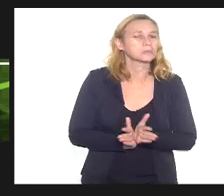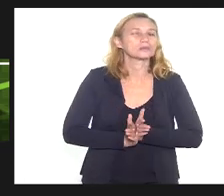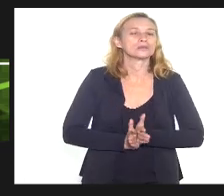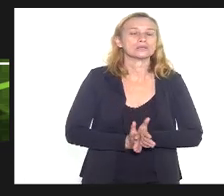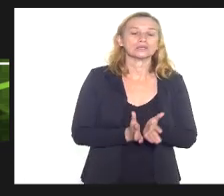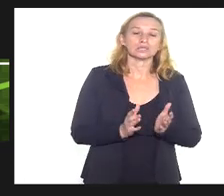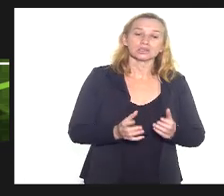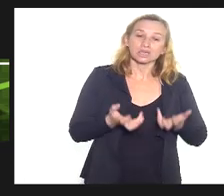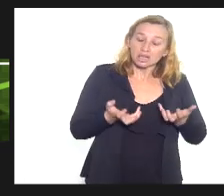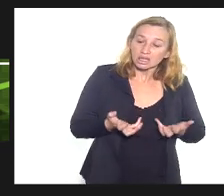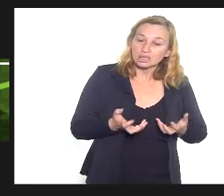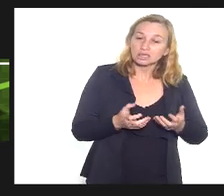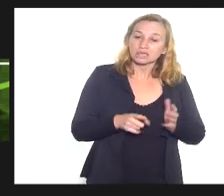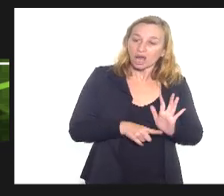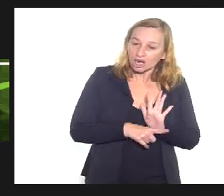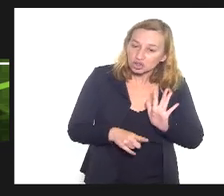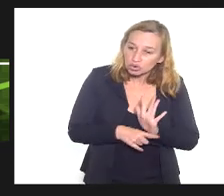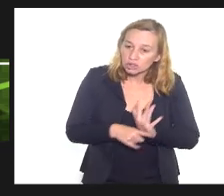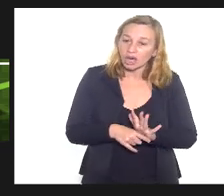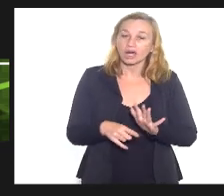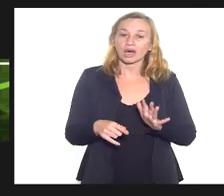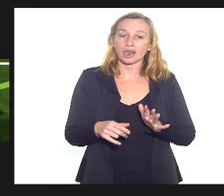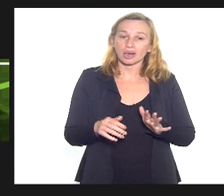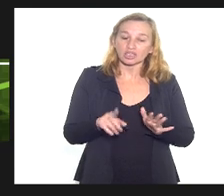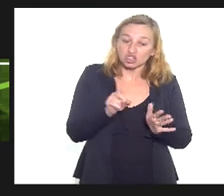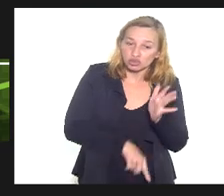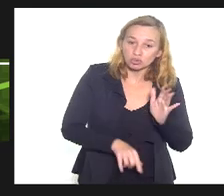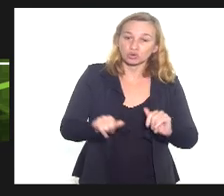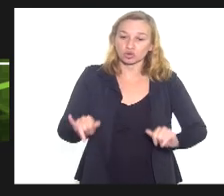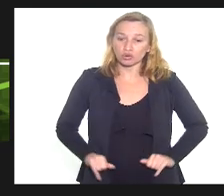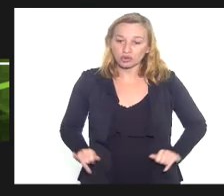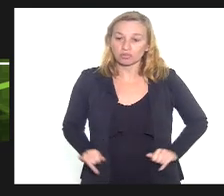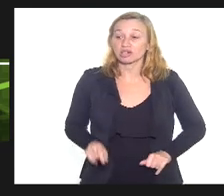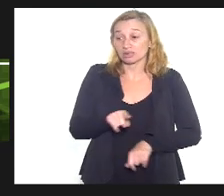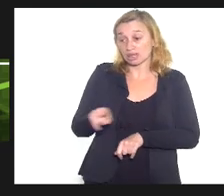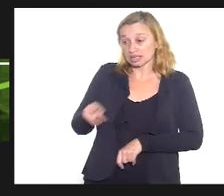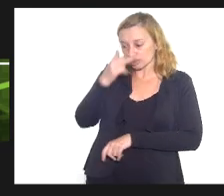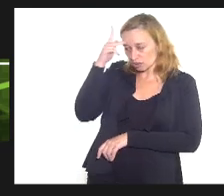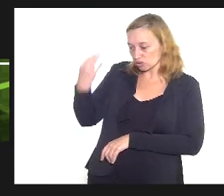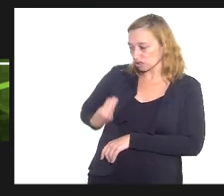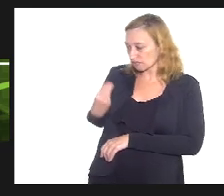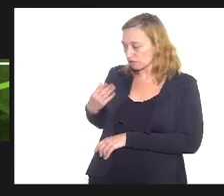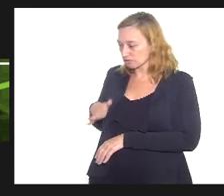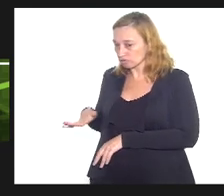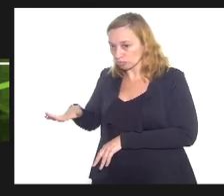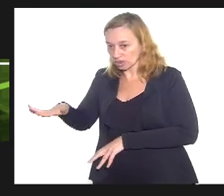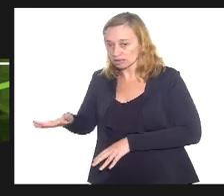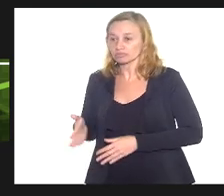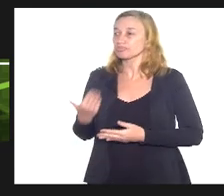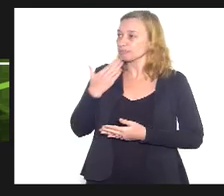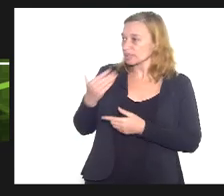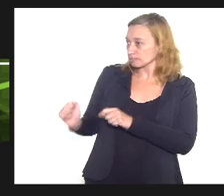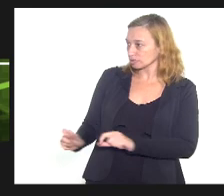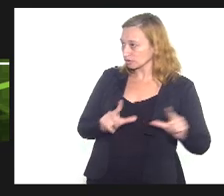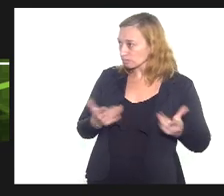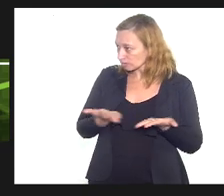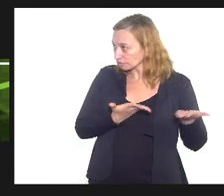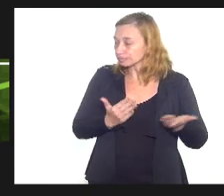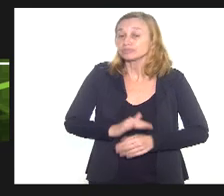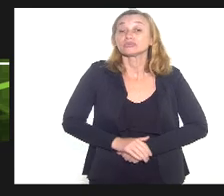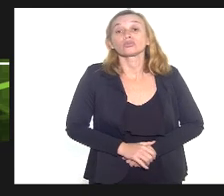tentando, de alguma forma, amenizar o sofrimento dessas pessoas. Por favor, André, pode passar.